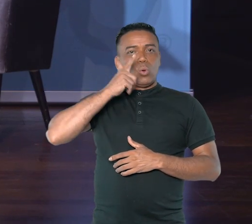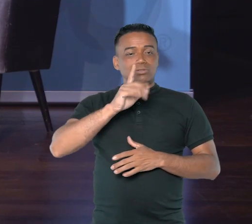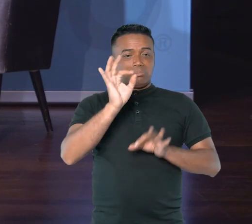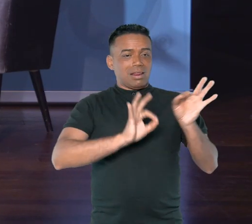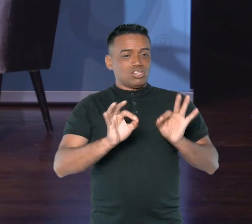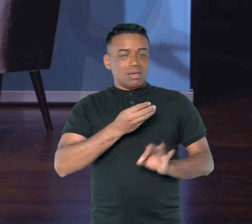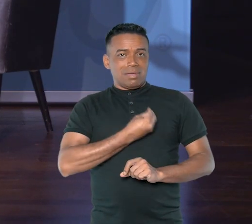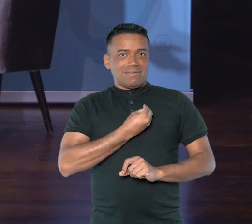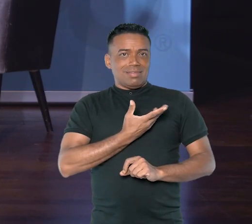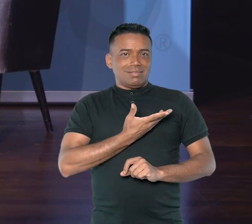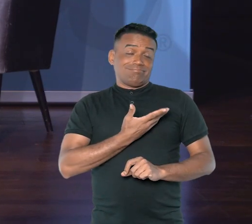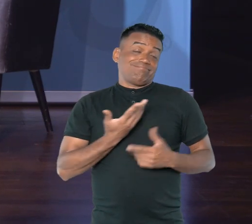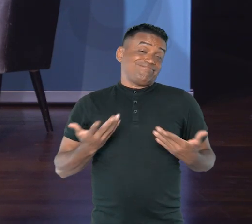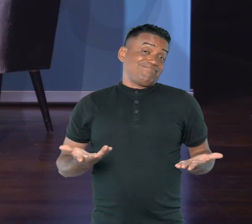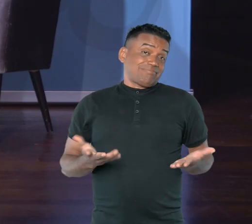minha vida. Enfim,